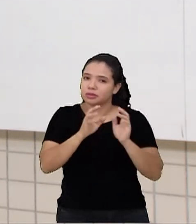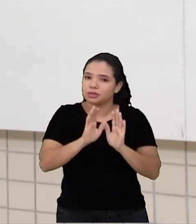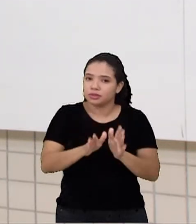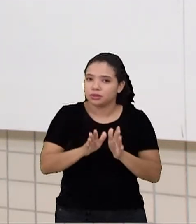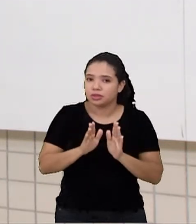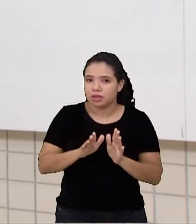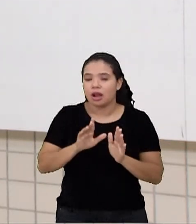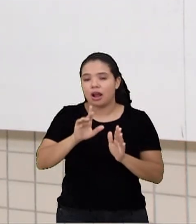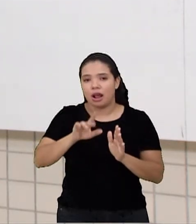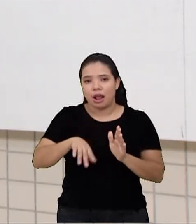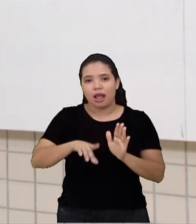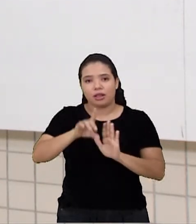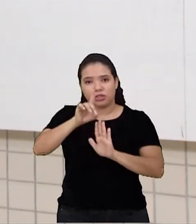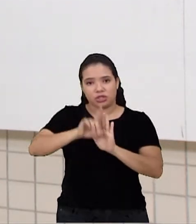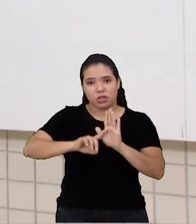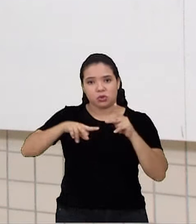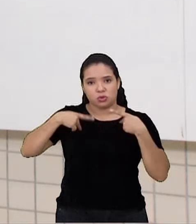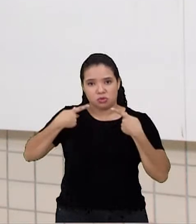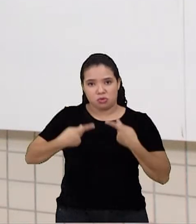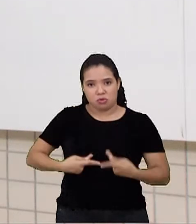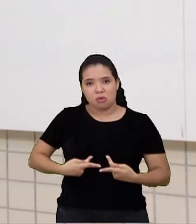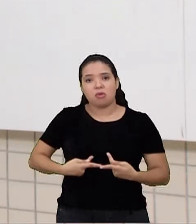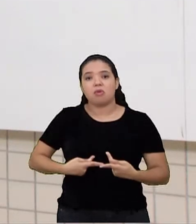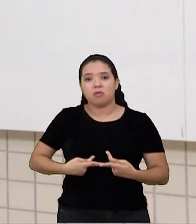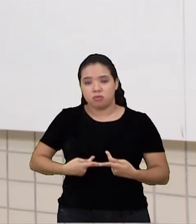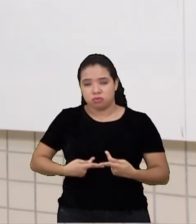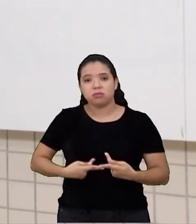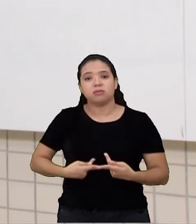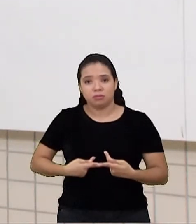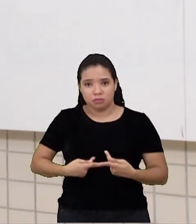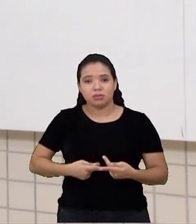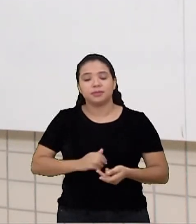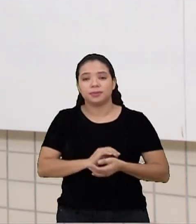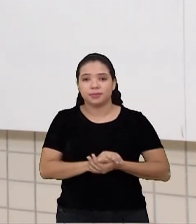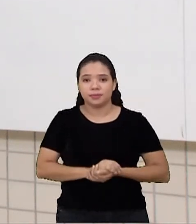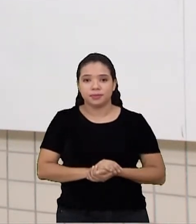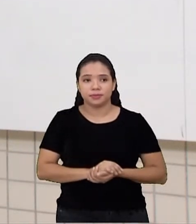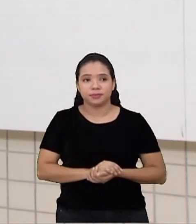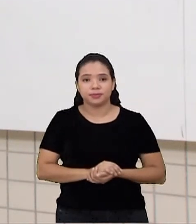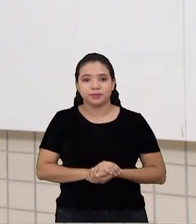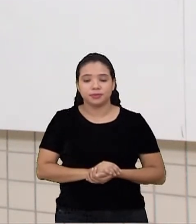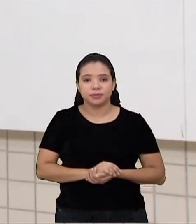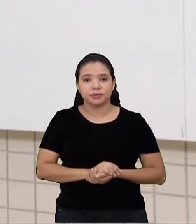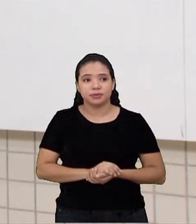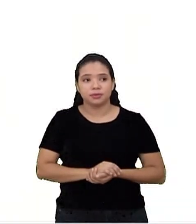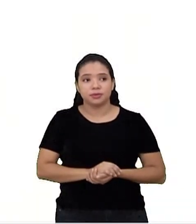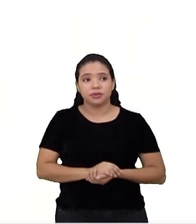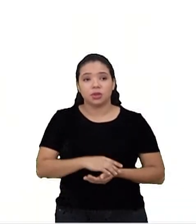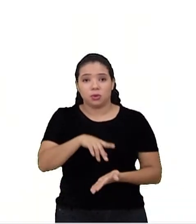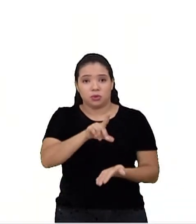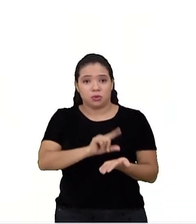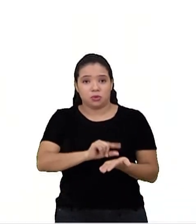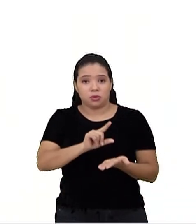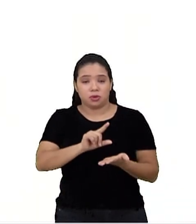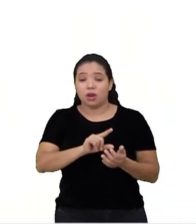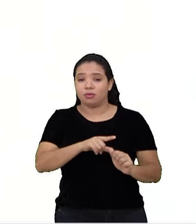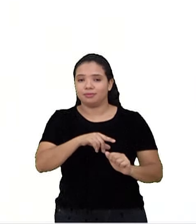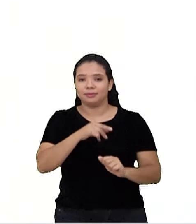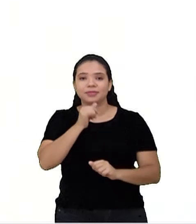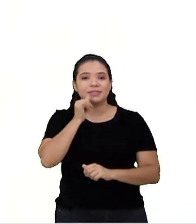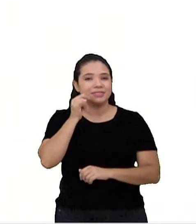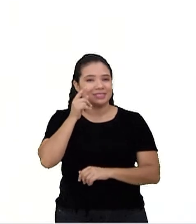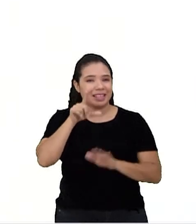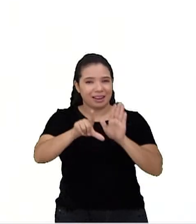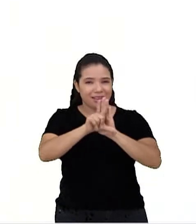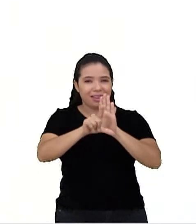os direitos humanos. Temos aí, olha, o artigo 4 diz